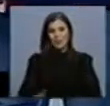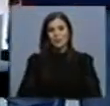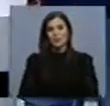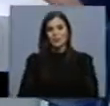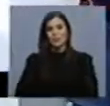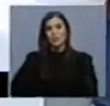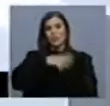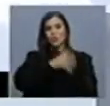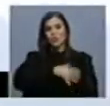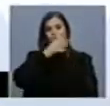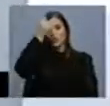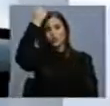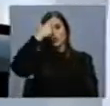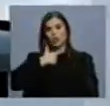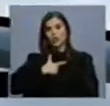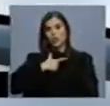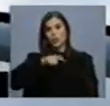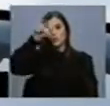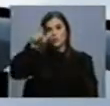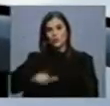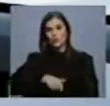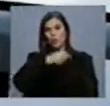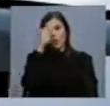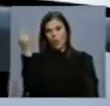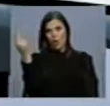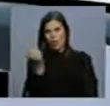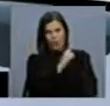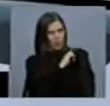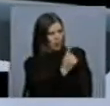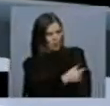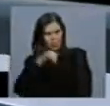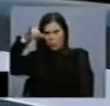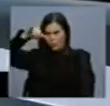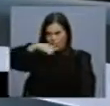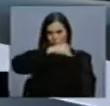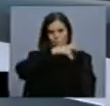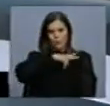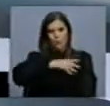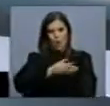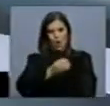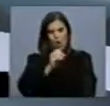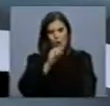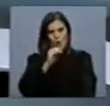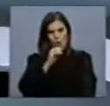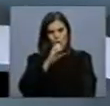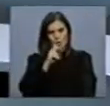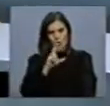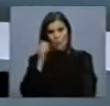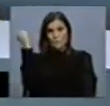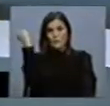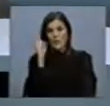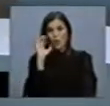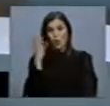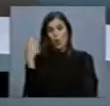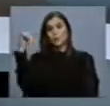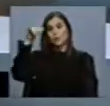Contamos-lhes agora a história de um herói do ar, um aviador português. Óscar Monteiro Torres foi abatido quando